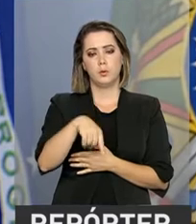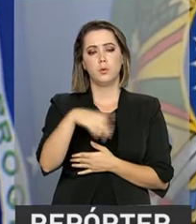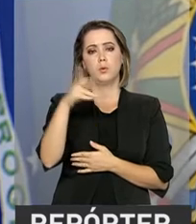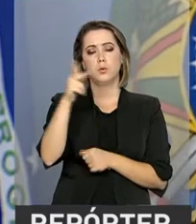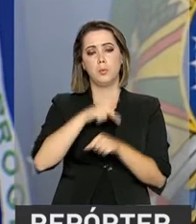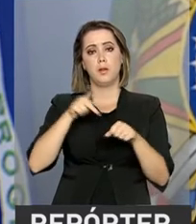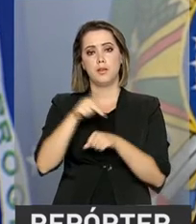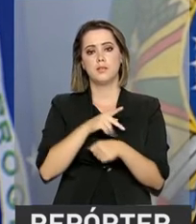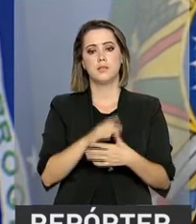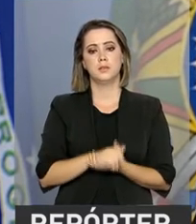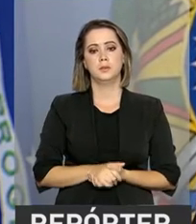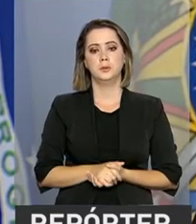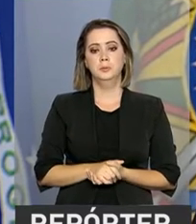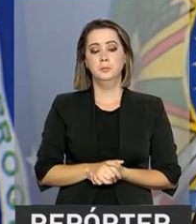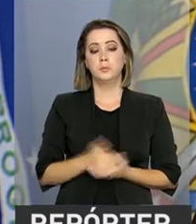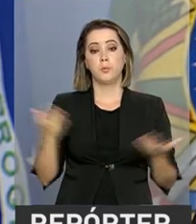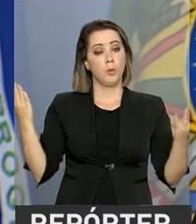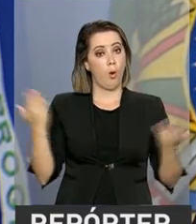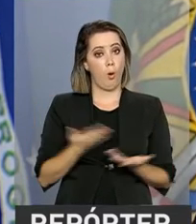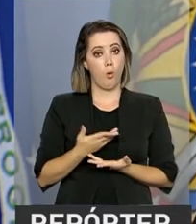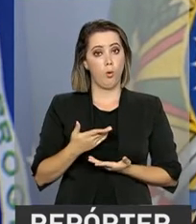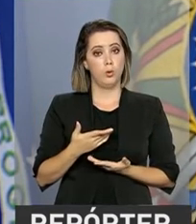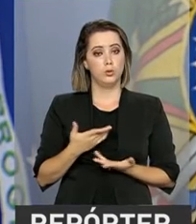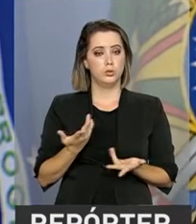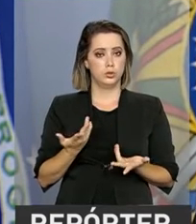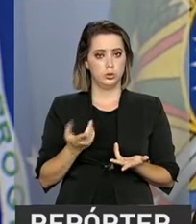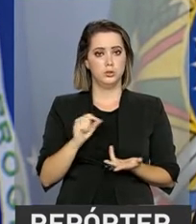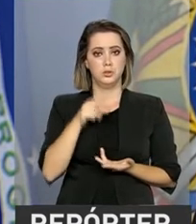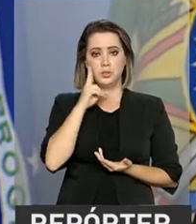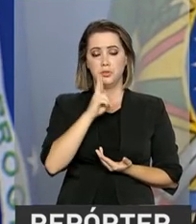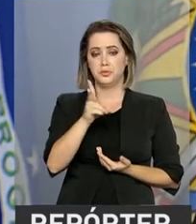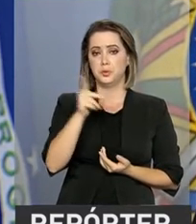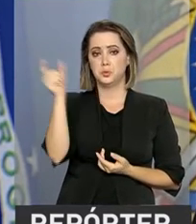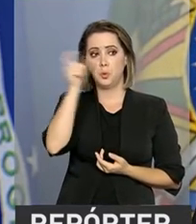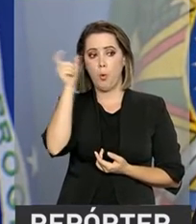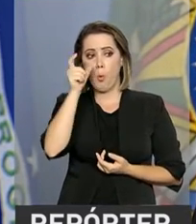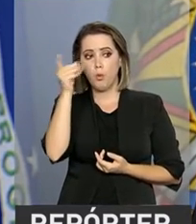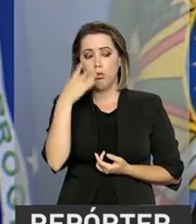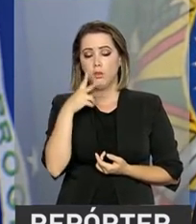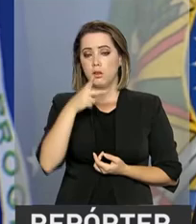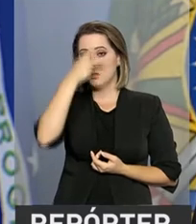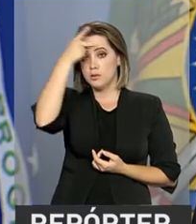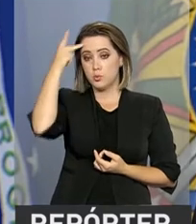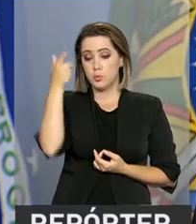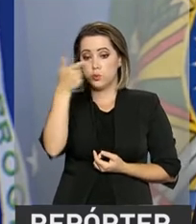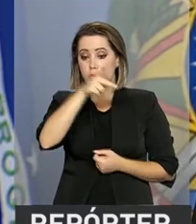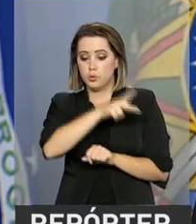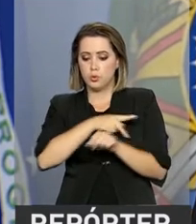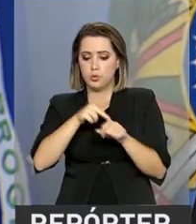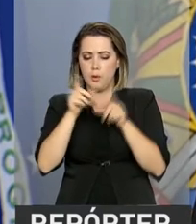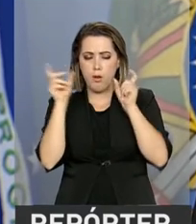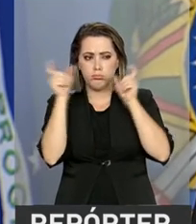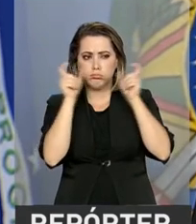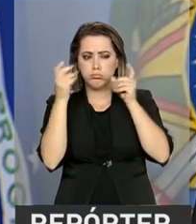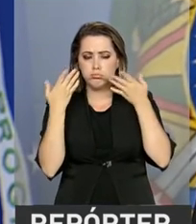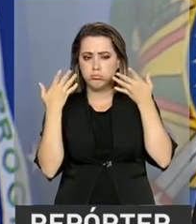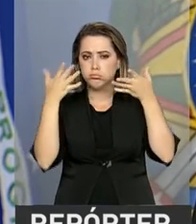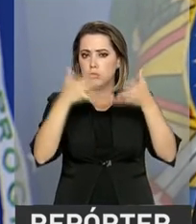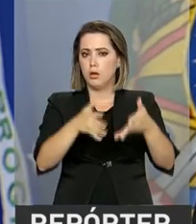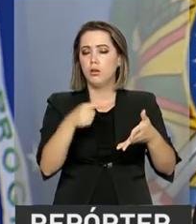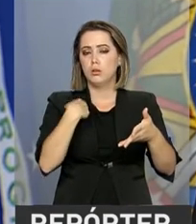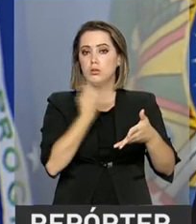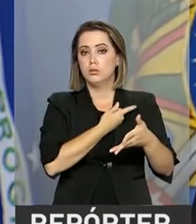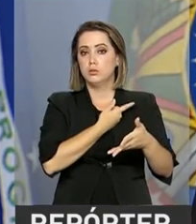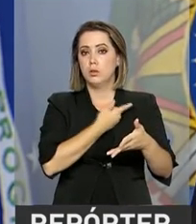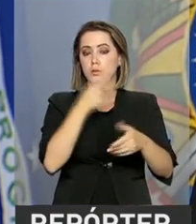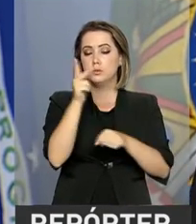do que nunca, eu verifico o grande interesse de investidores estrangeiros no nosso